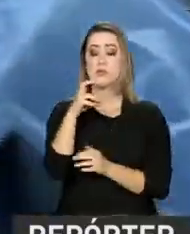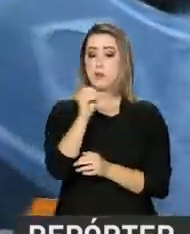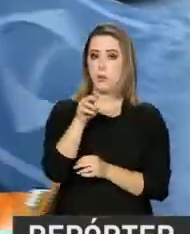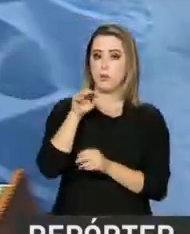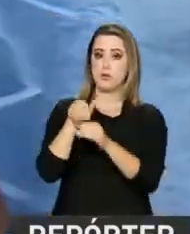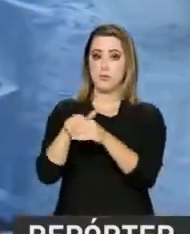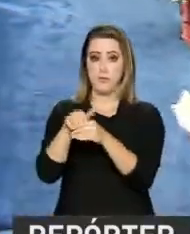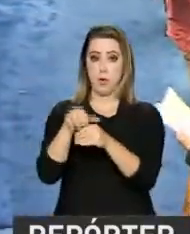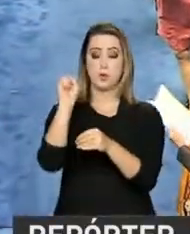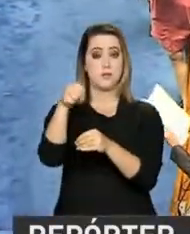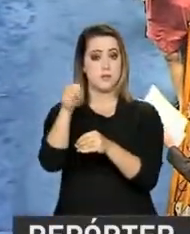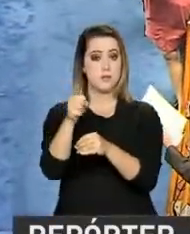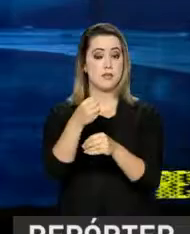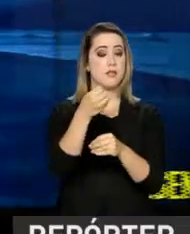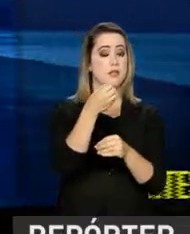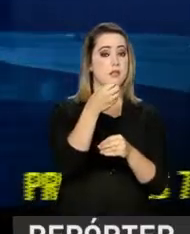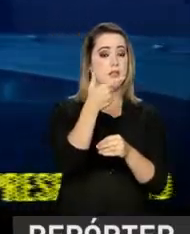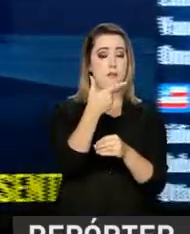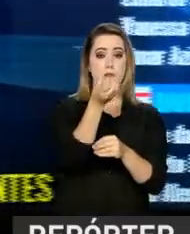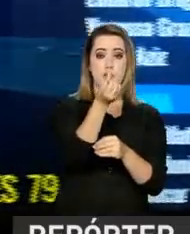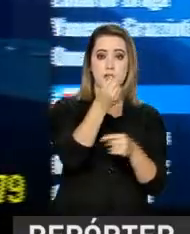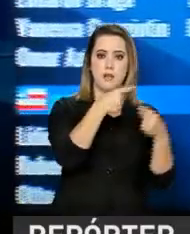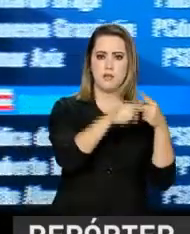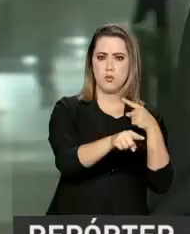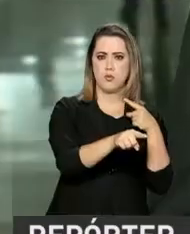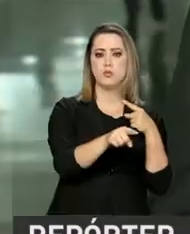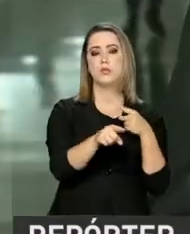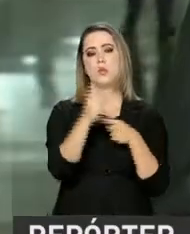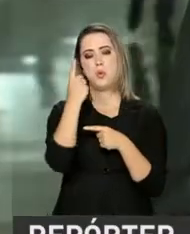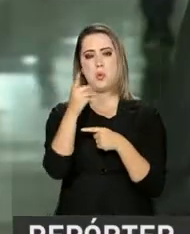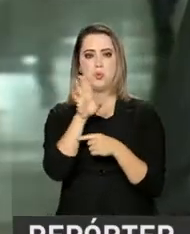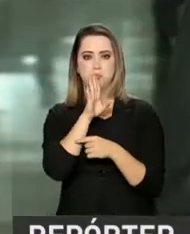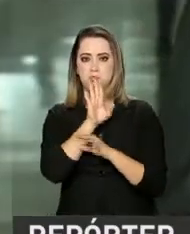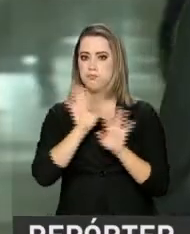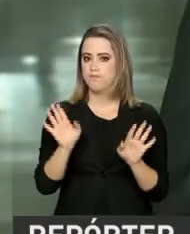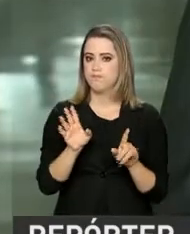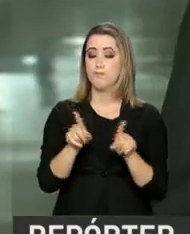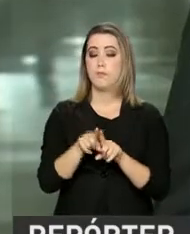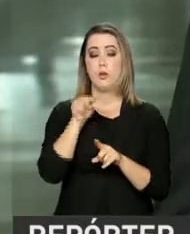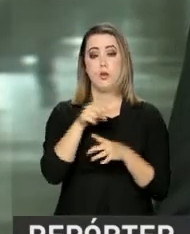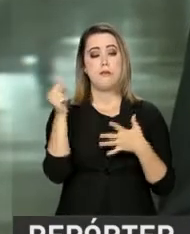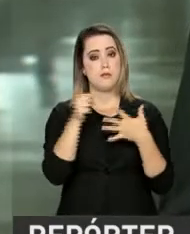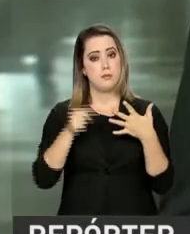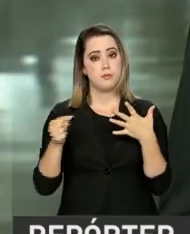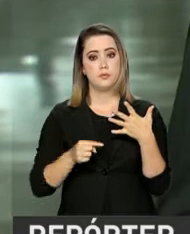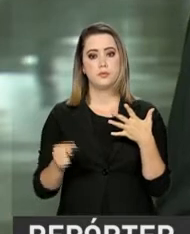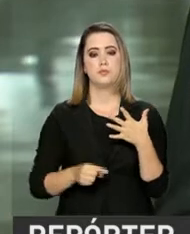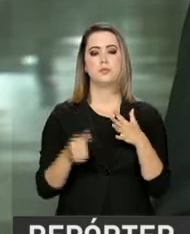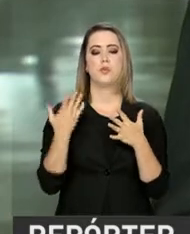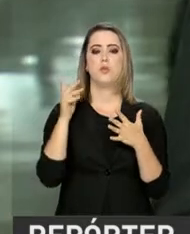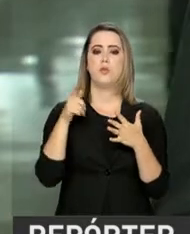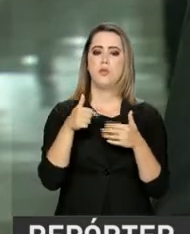votos favoráveis vinte e seis contrários e uma abstenção o projeto estabelece os pontos da consolidação das leis trabalhistas